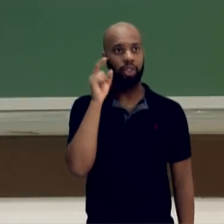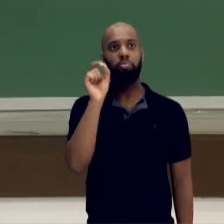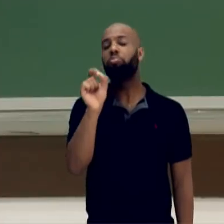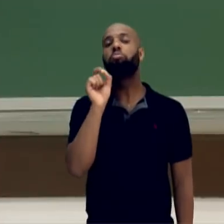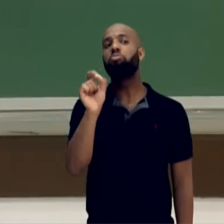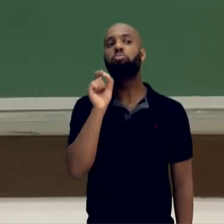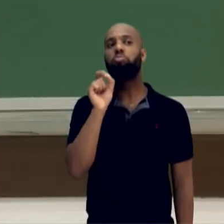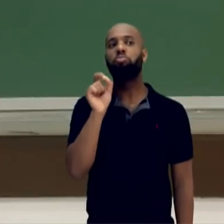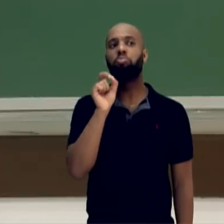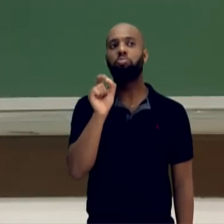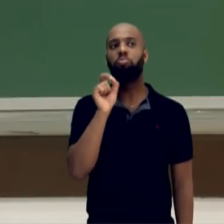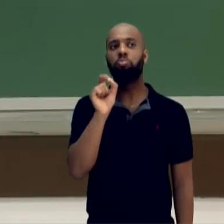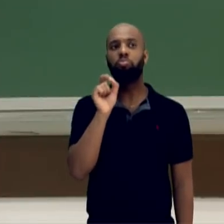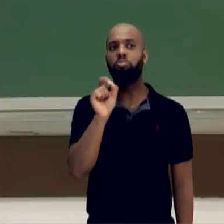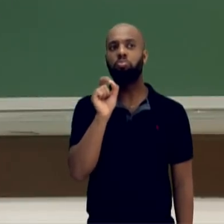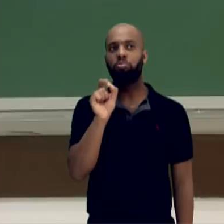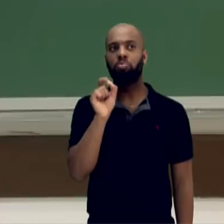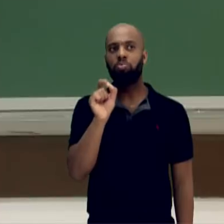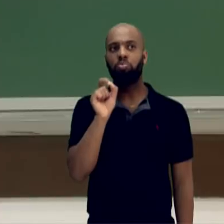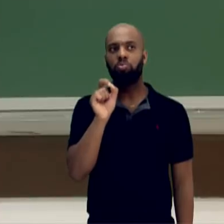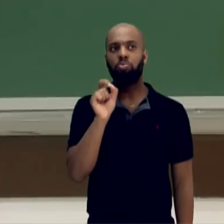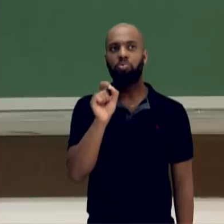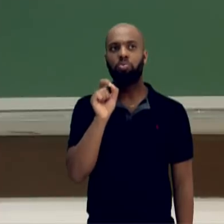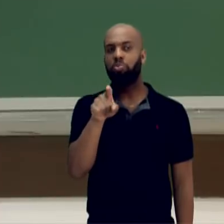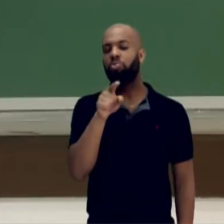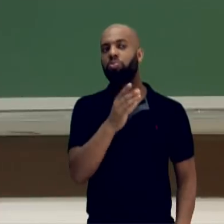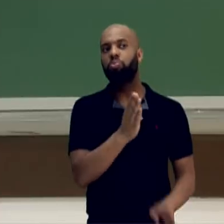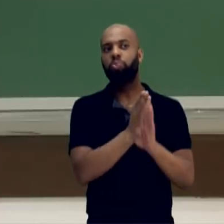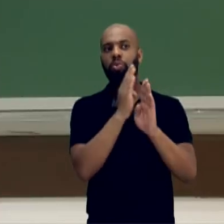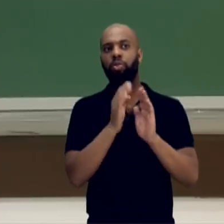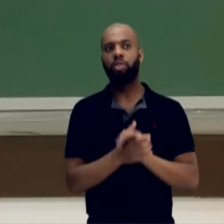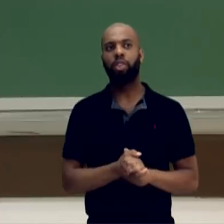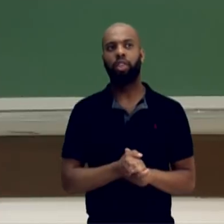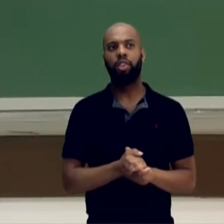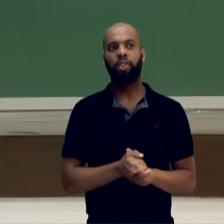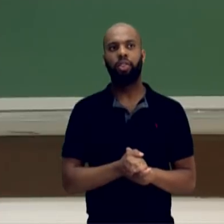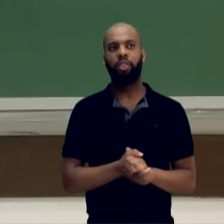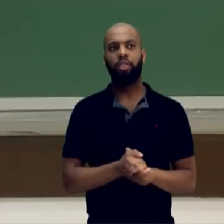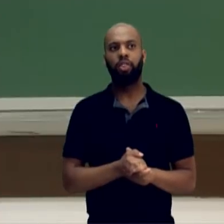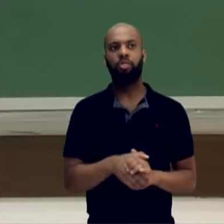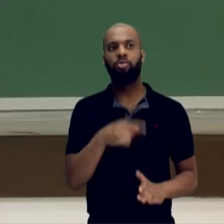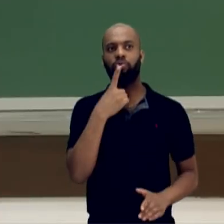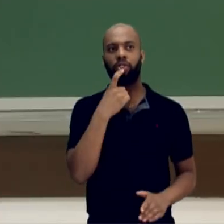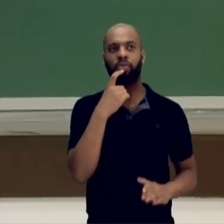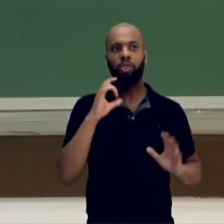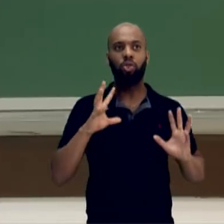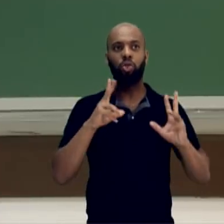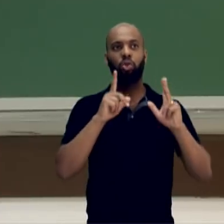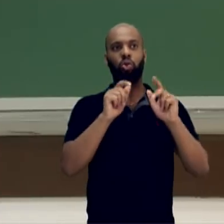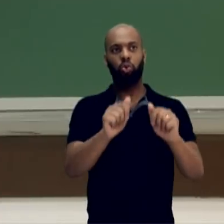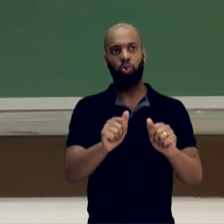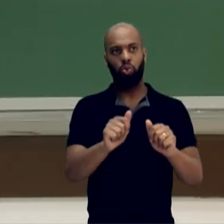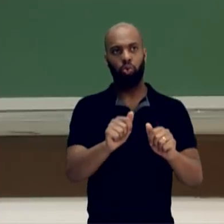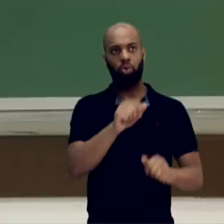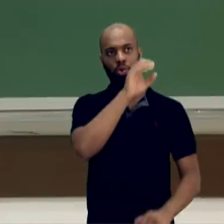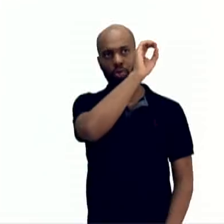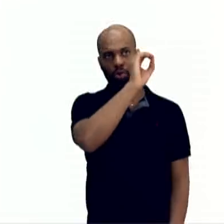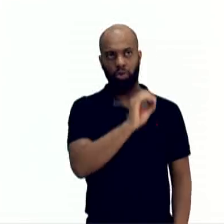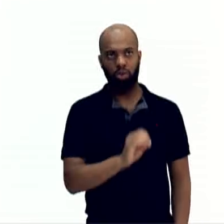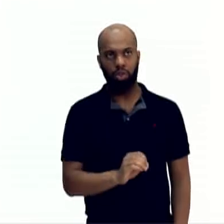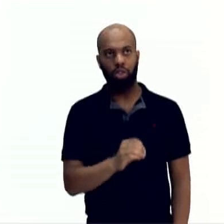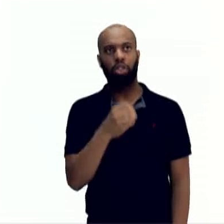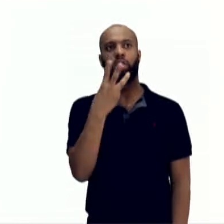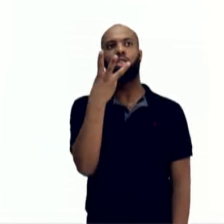é o menor de todos eles? Quem você encontrou? Quem é vermelho em todos eles, além do 0 ser o menor?